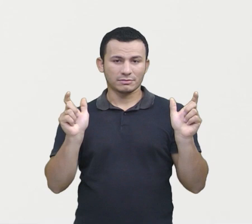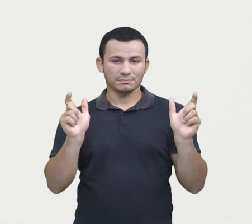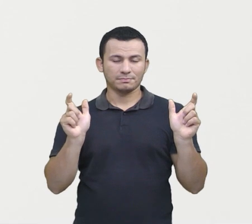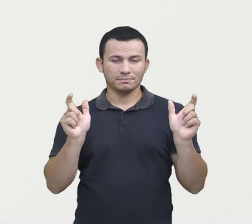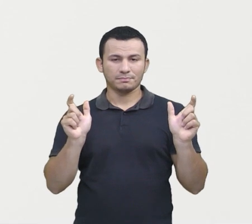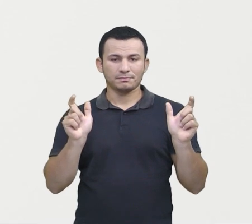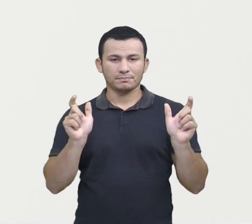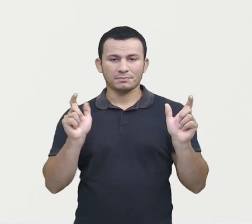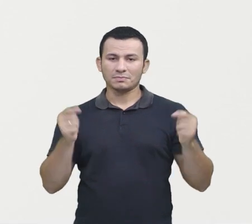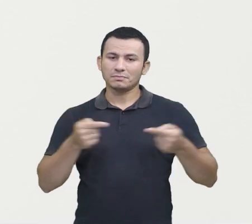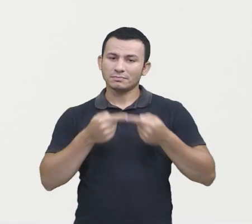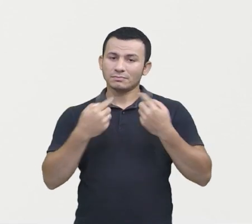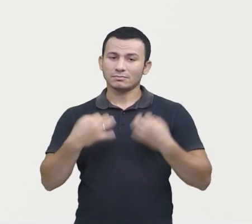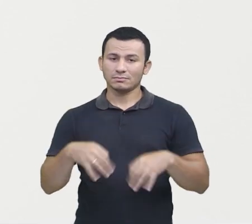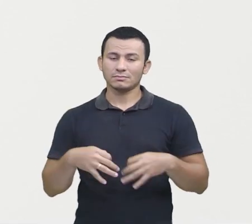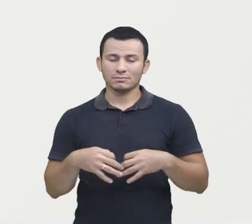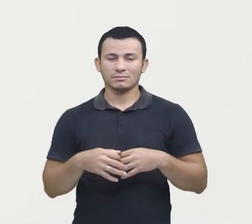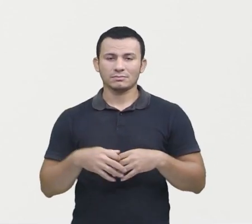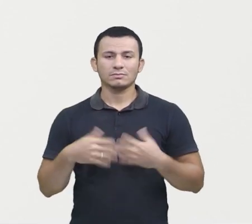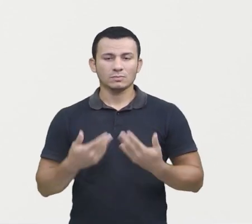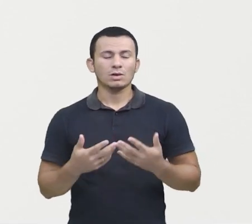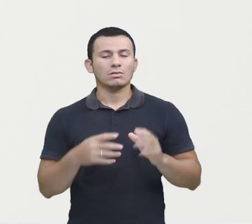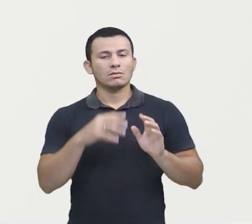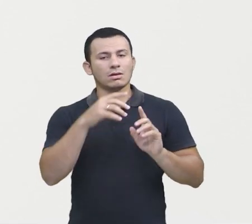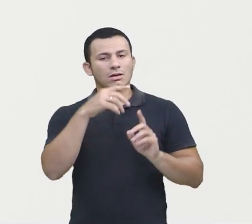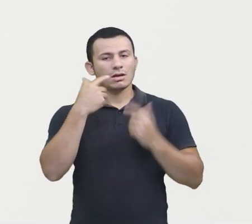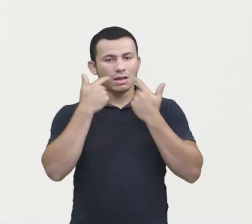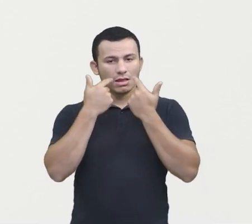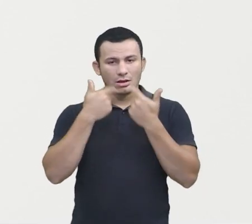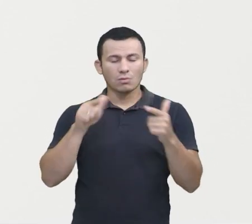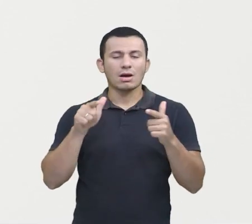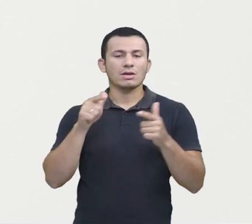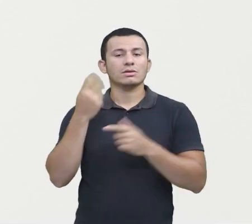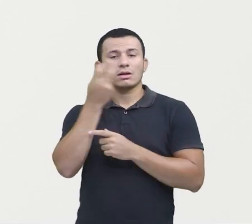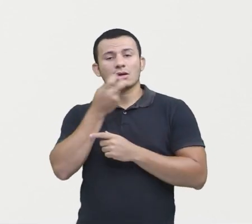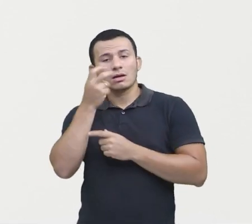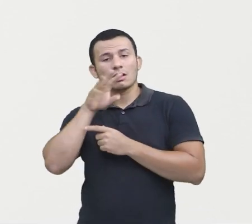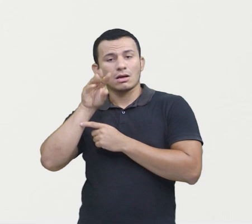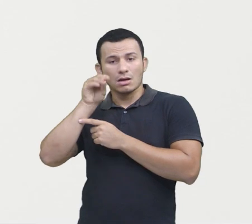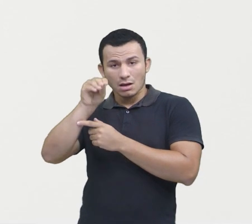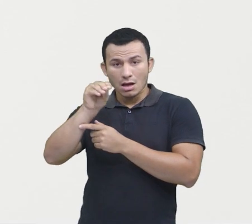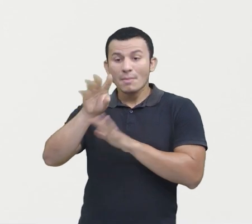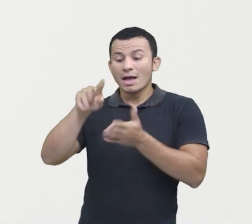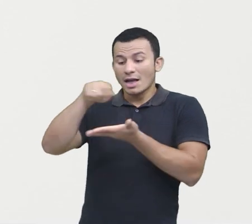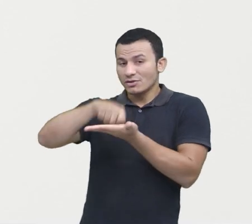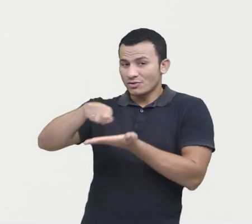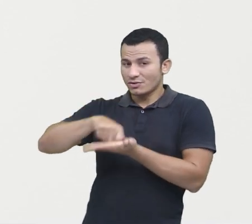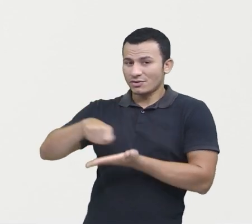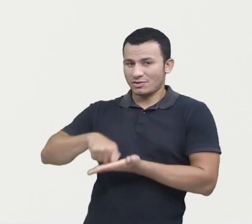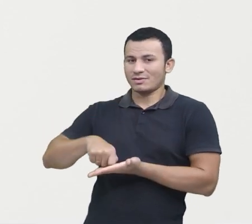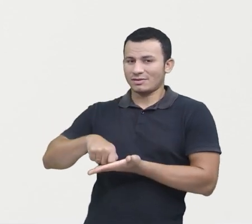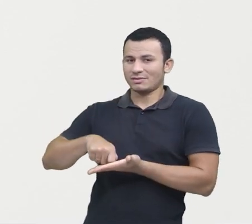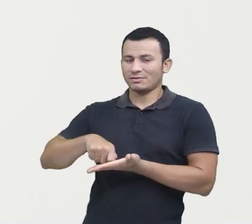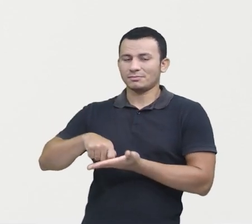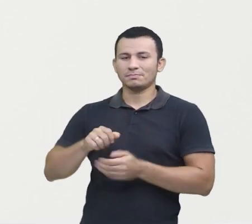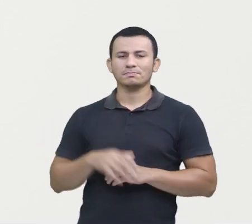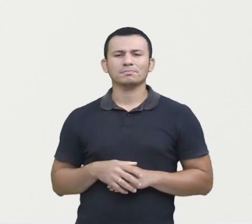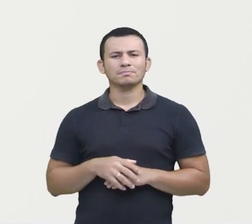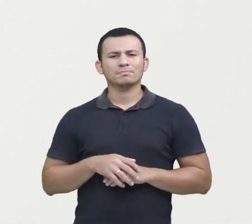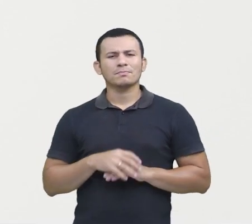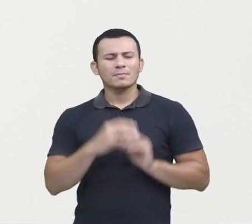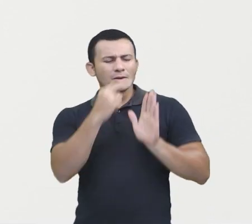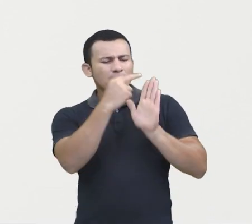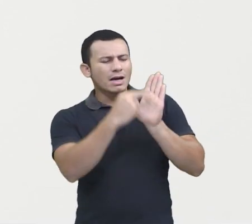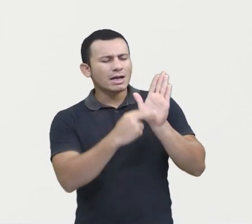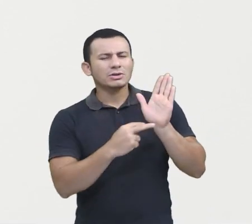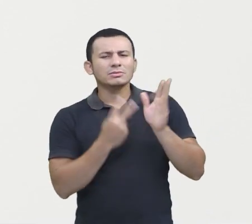aqui? Então, isso é uma linguagem verbal escrita. Tem mais alguma coisa escrita com